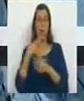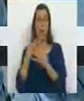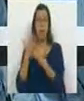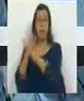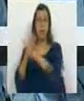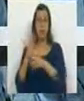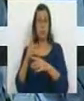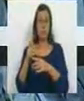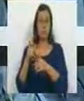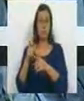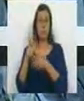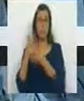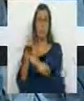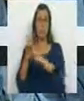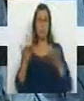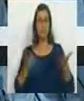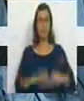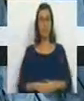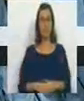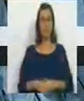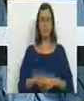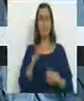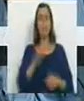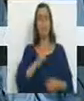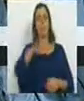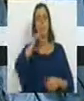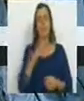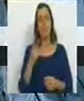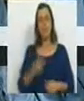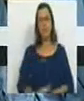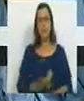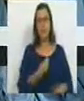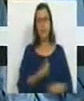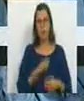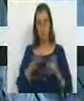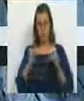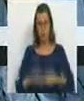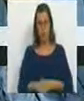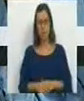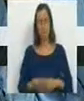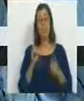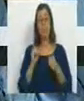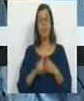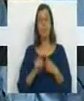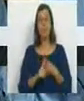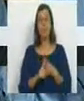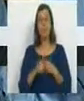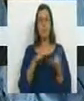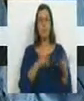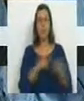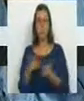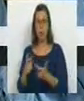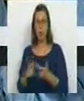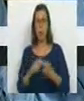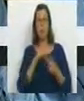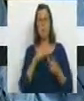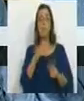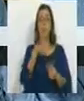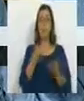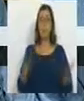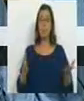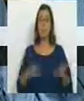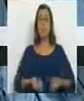designadamente aos crimes de incêndio. Senhora Ministra, duas preocupações. Uma tem a ver com o terrorismo e dizer